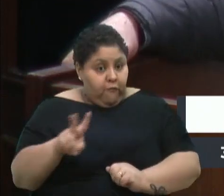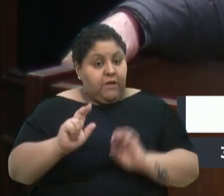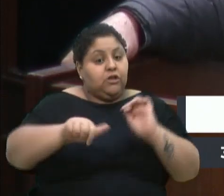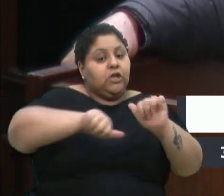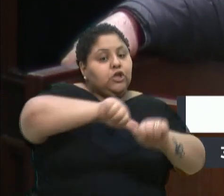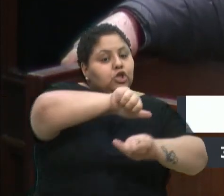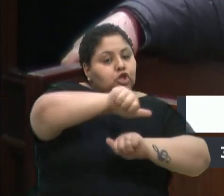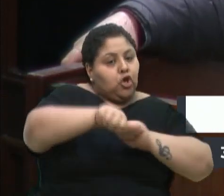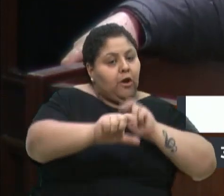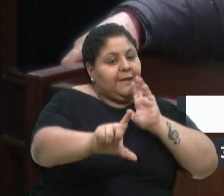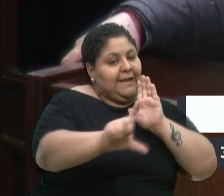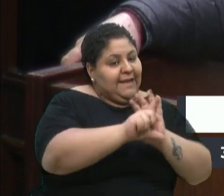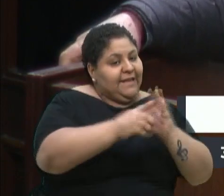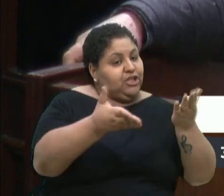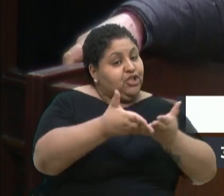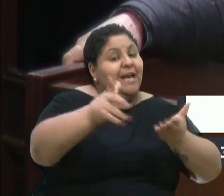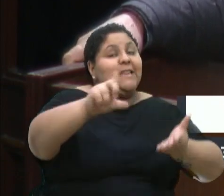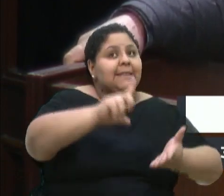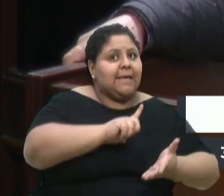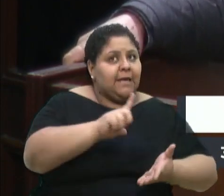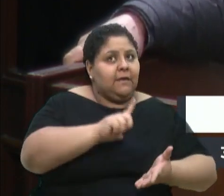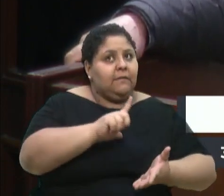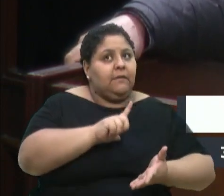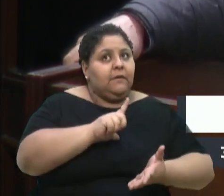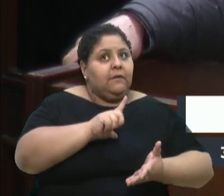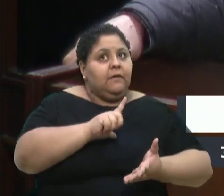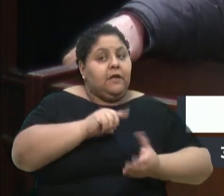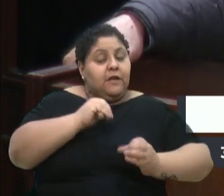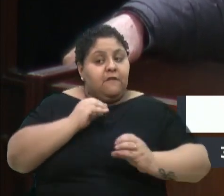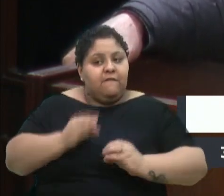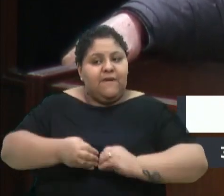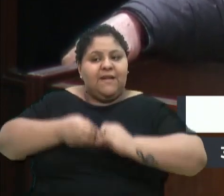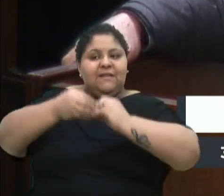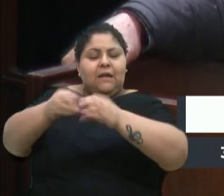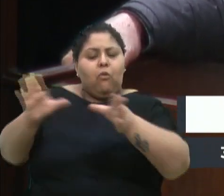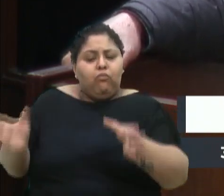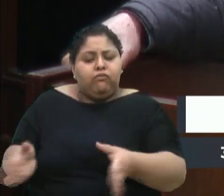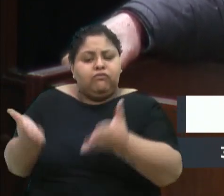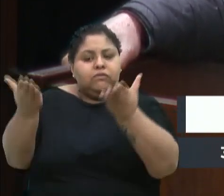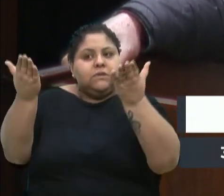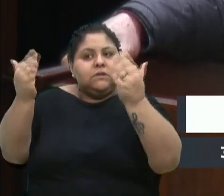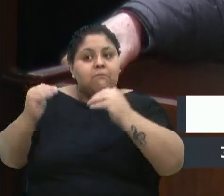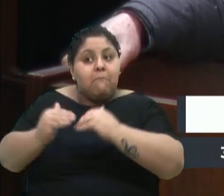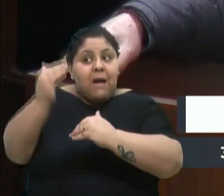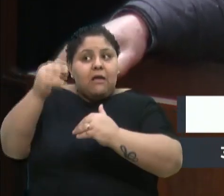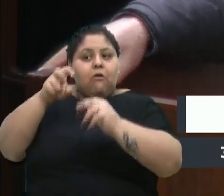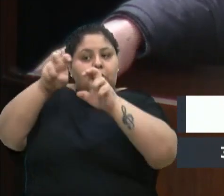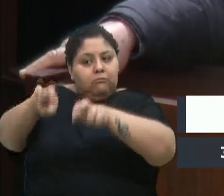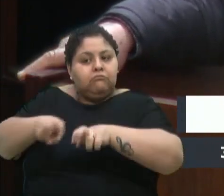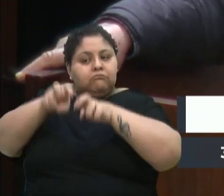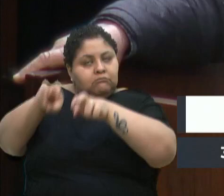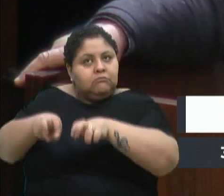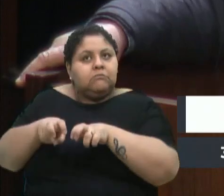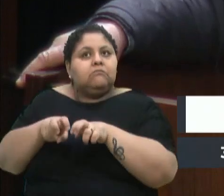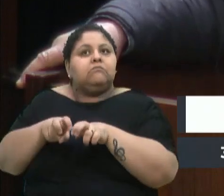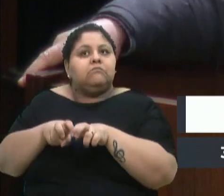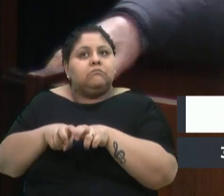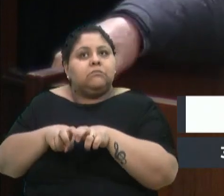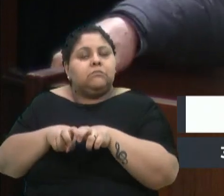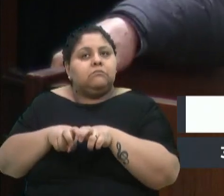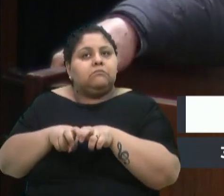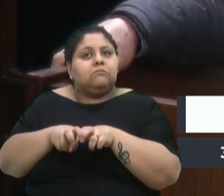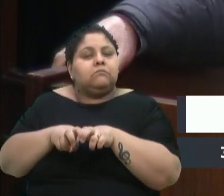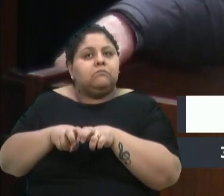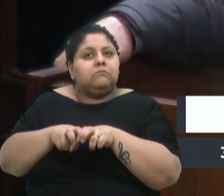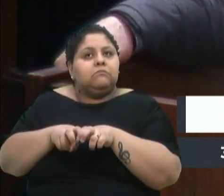existe, e que vai dar um incentivo a mais aos agricultores, para aqueles colegas vereadores